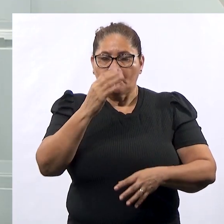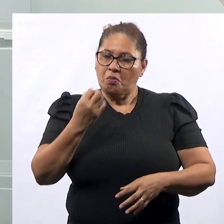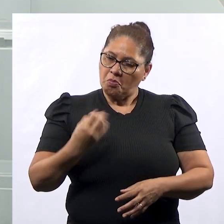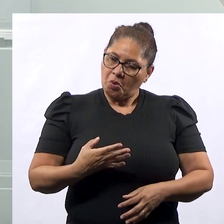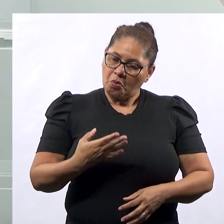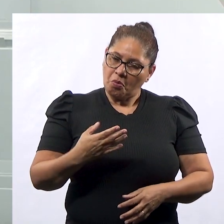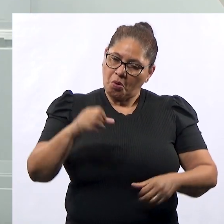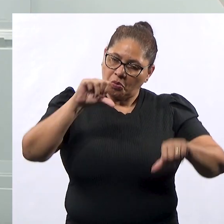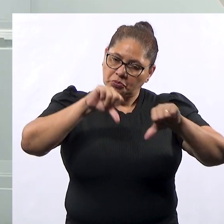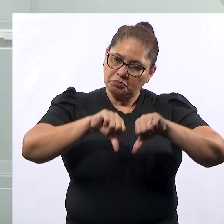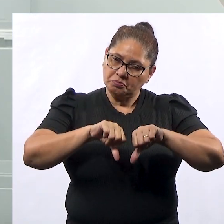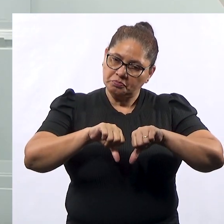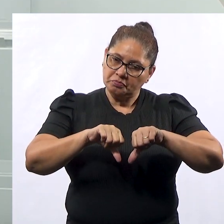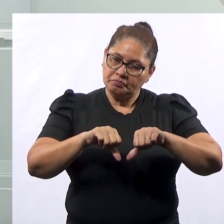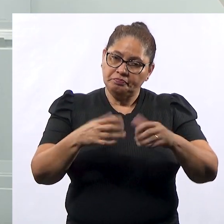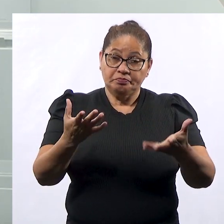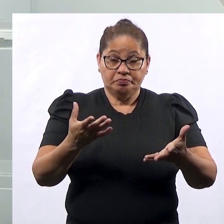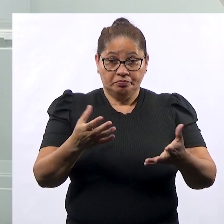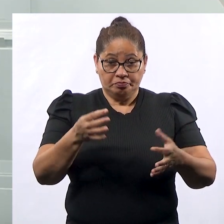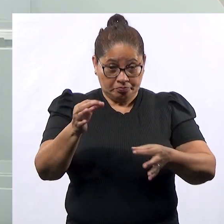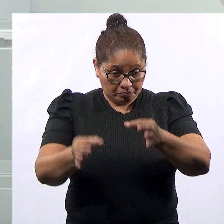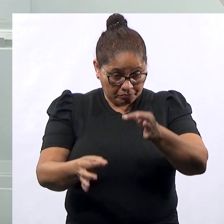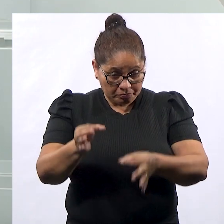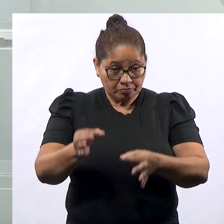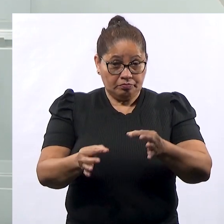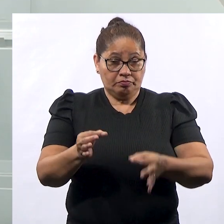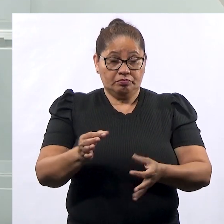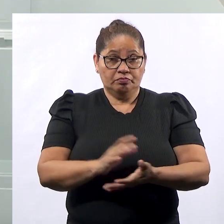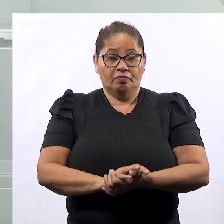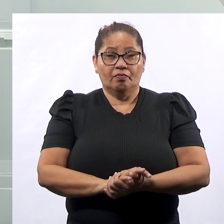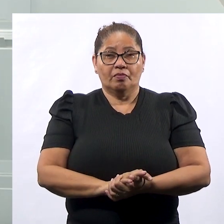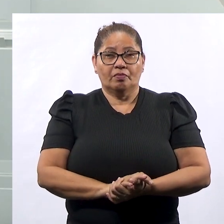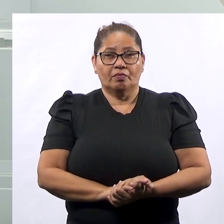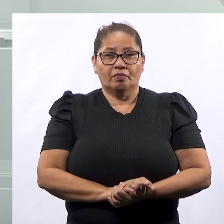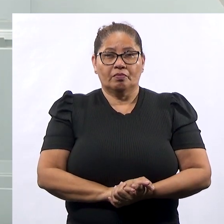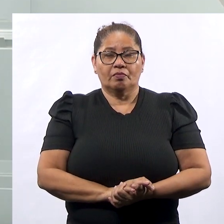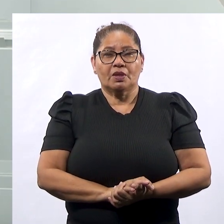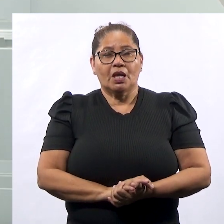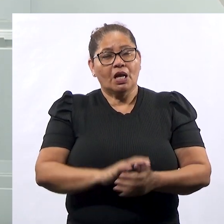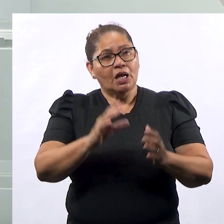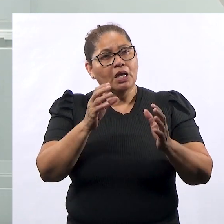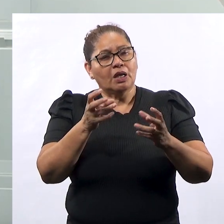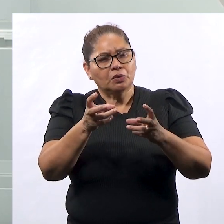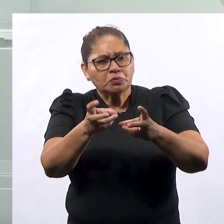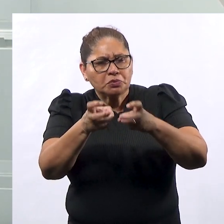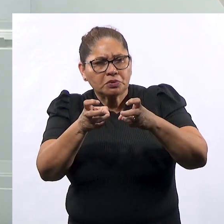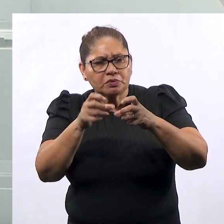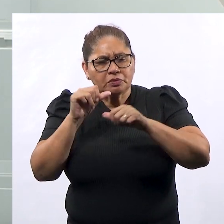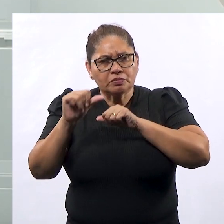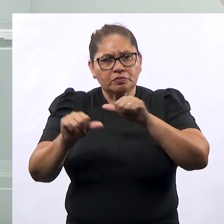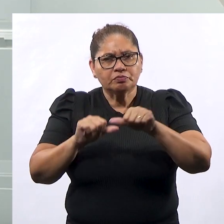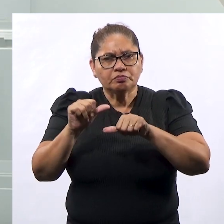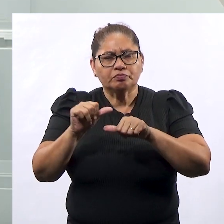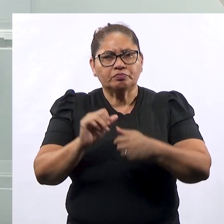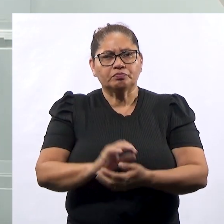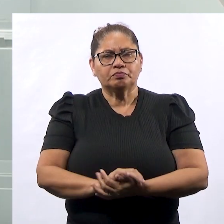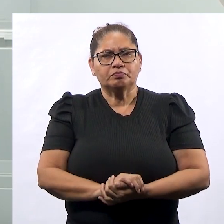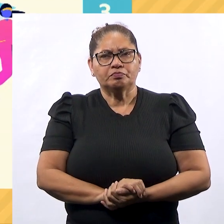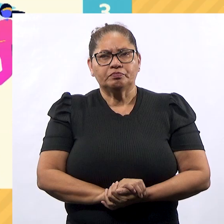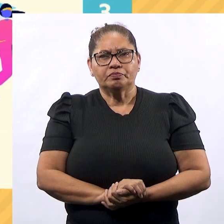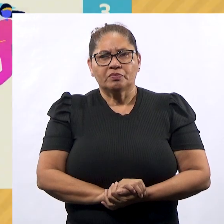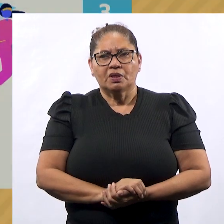ou ruim. Então, o conceito de julgamento ainda é inerente à concepção do que é a